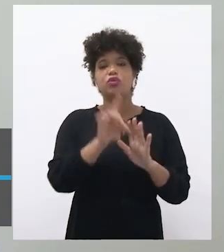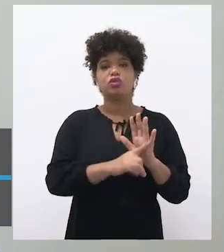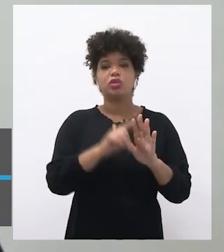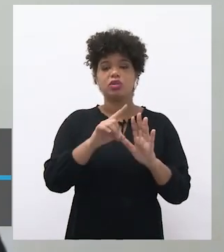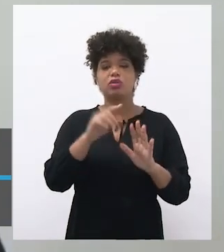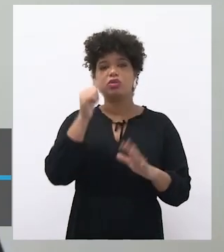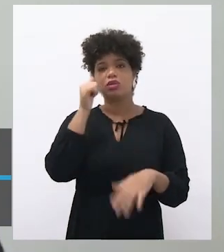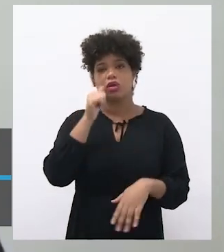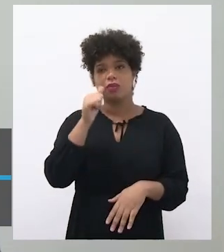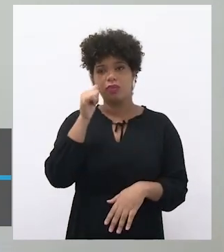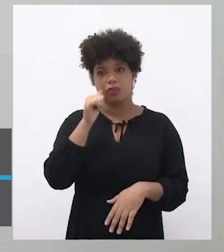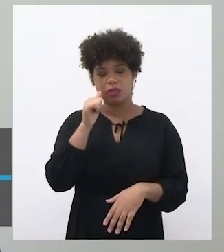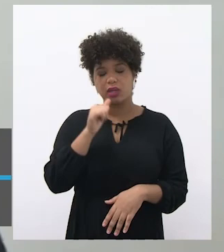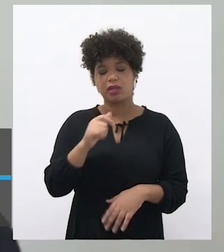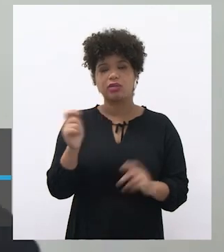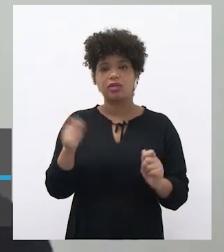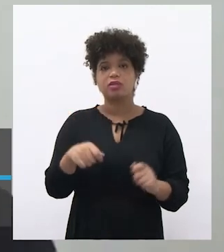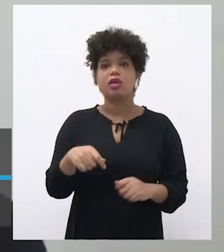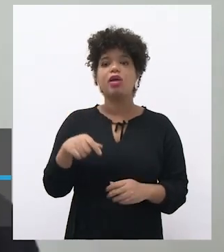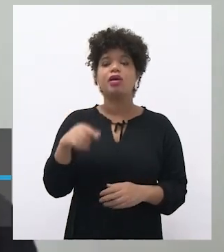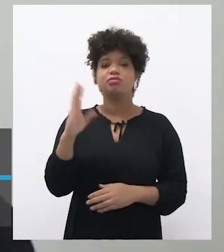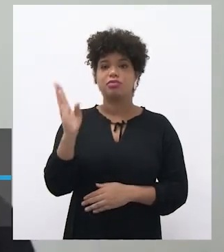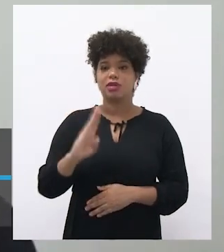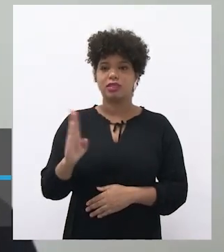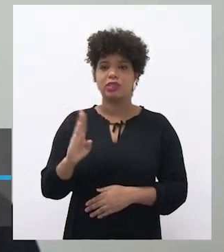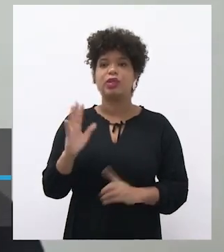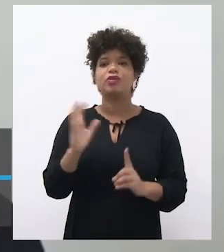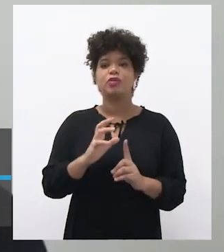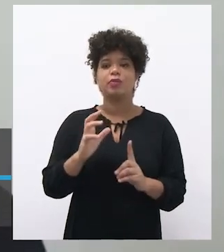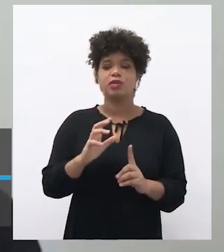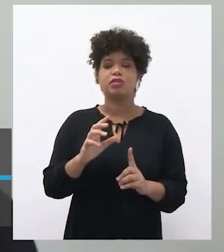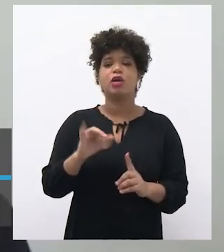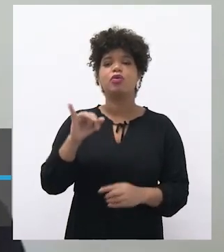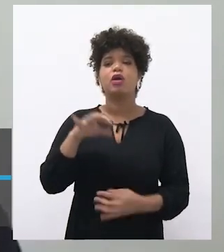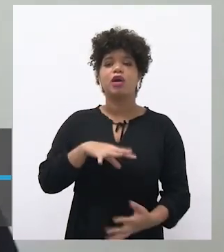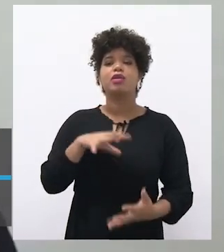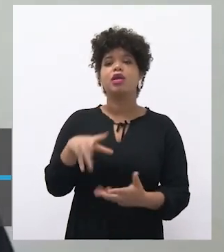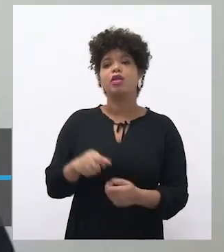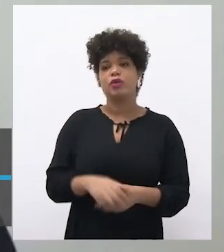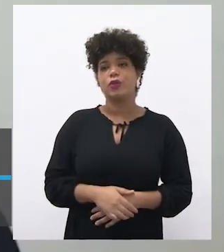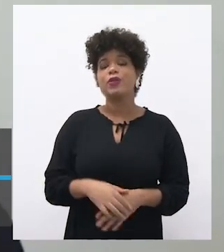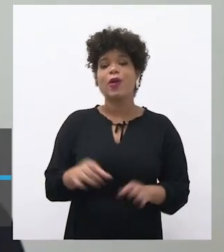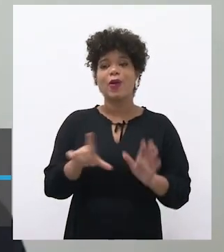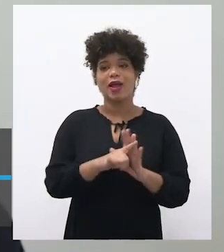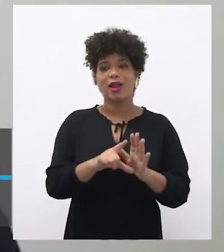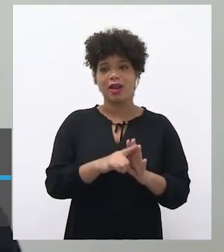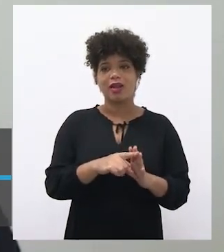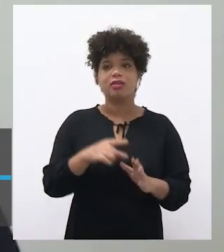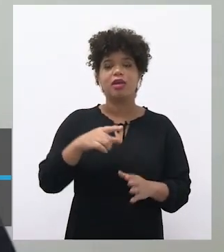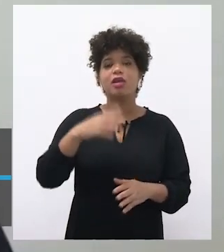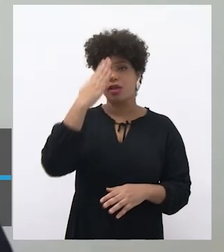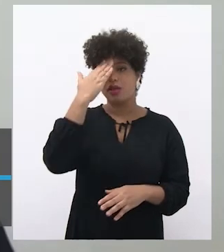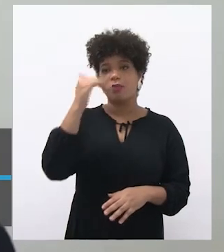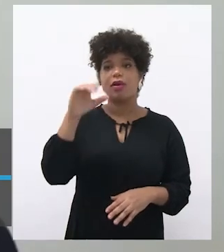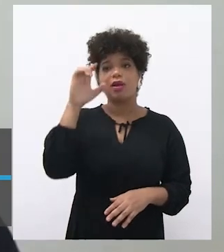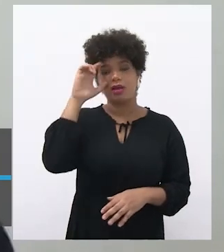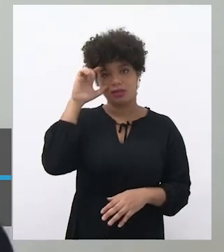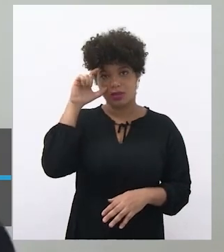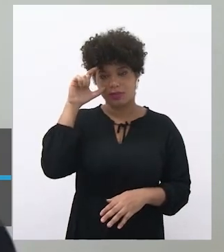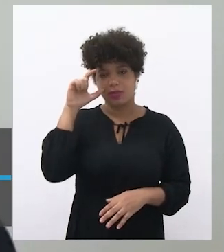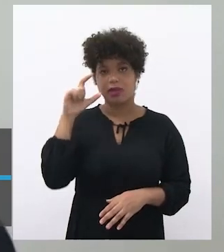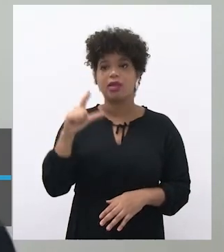motivo internamente podem não ser adotadas, né? Ou porque determinados